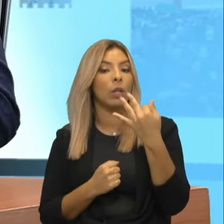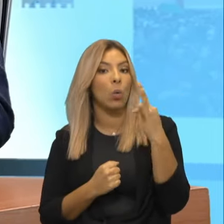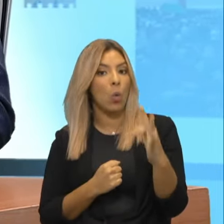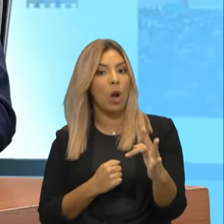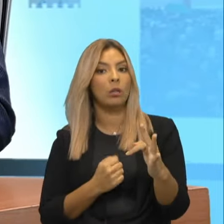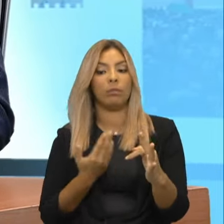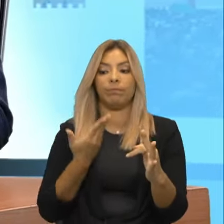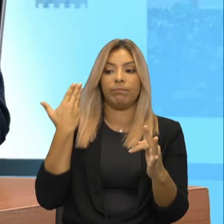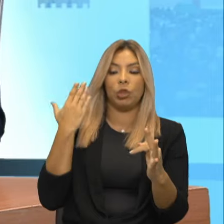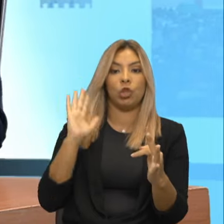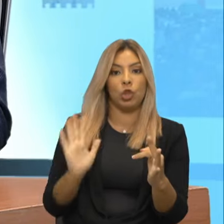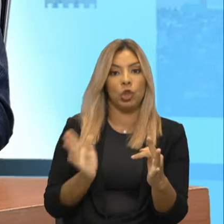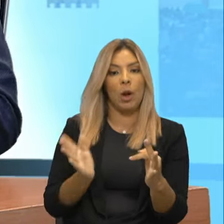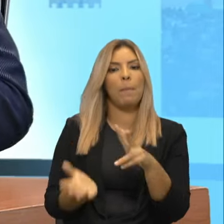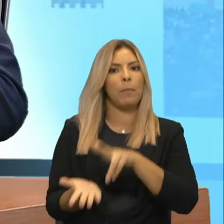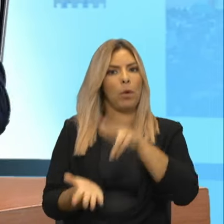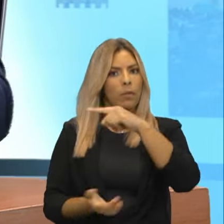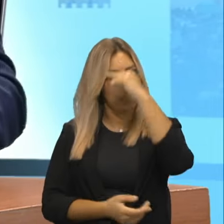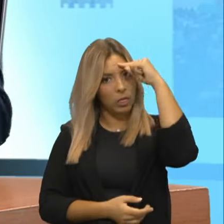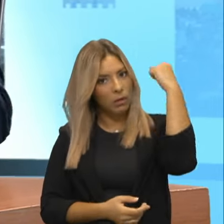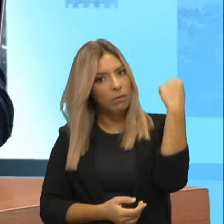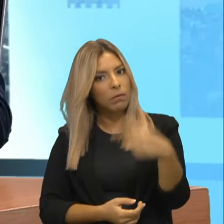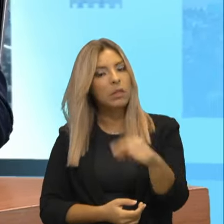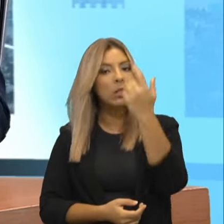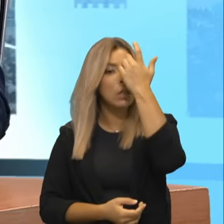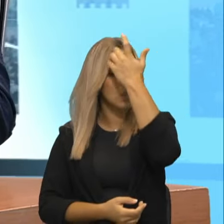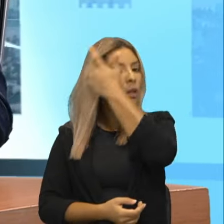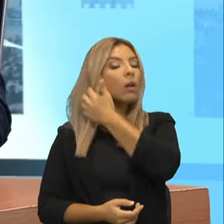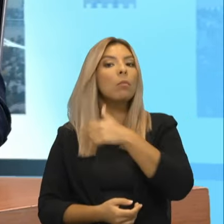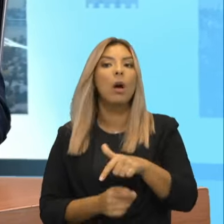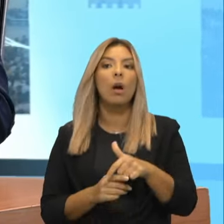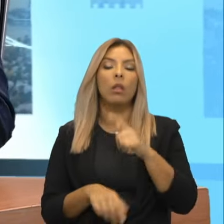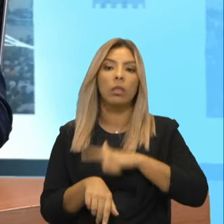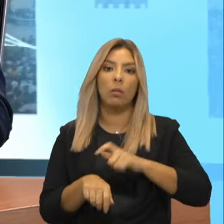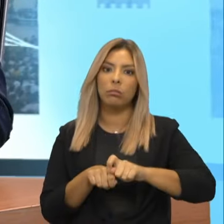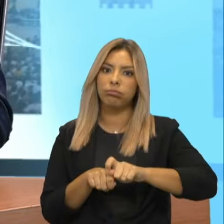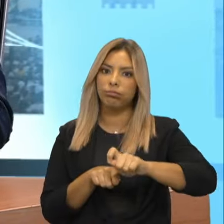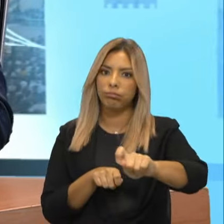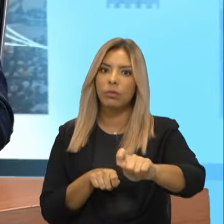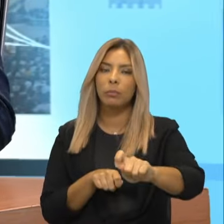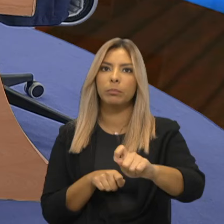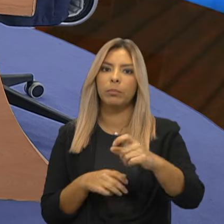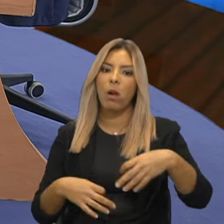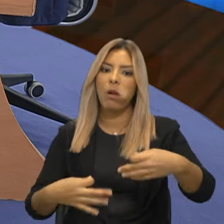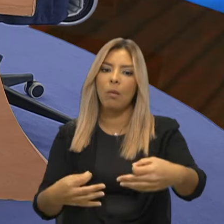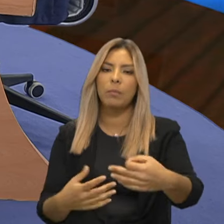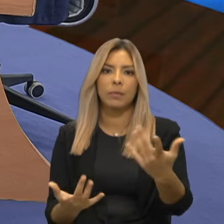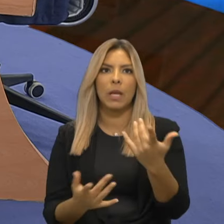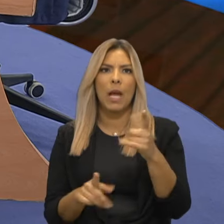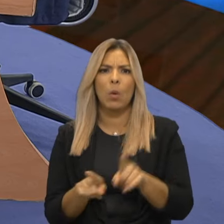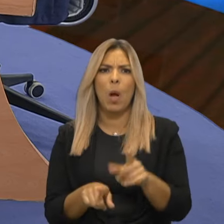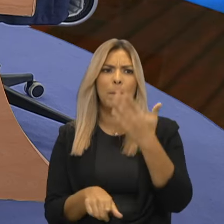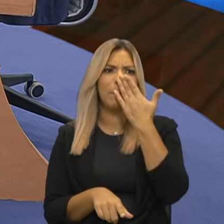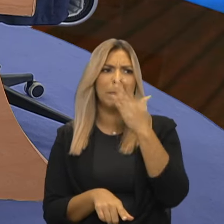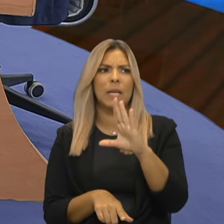teve uma aprovação difícil, estaria em vigor durante muito tempo e isso seria completamente impraticável. Era assim uma espécie de um país congelado. Era um